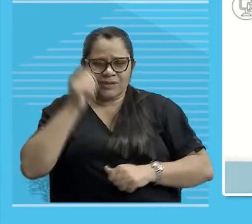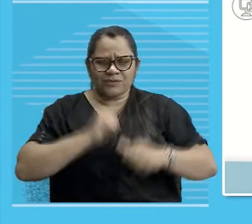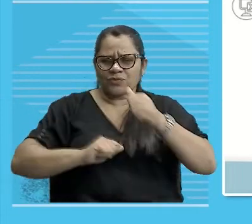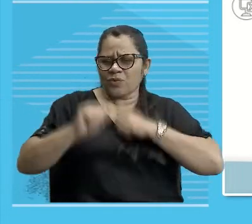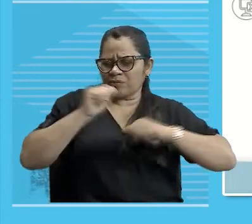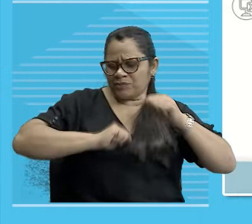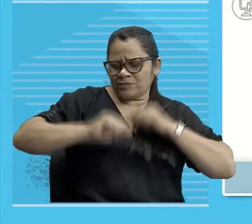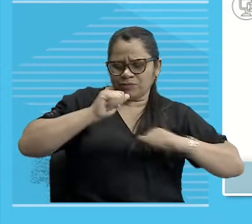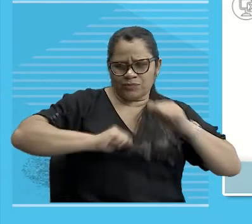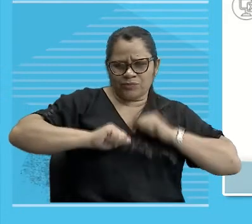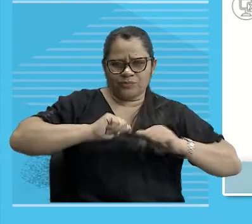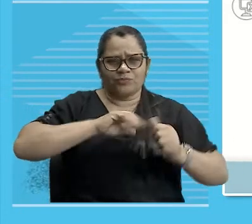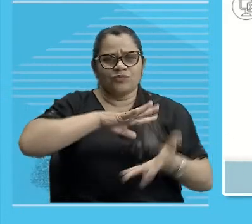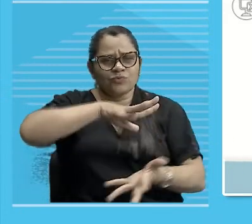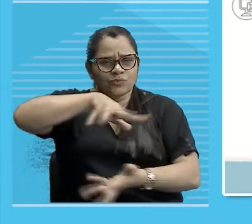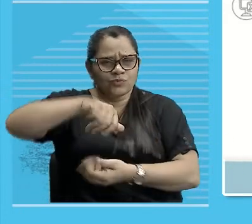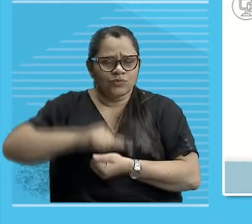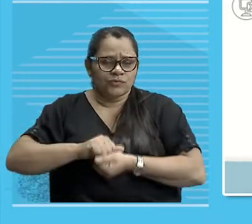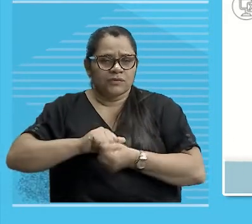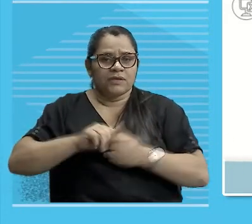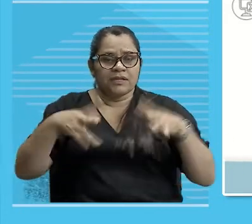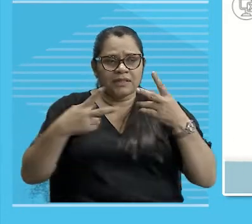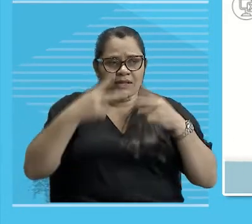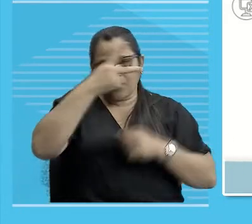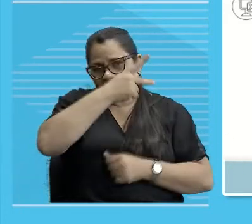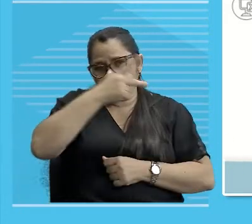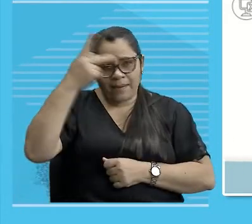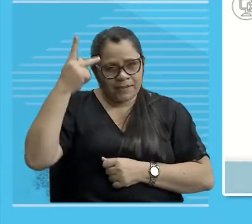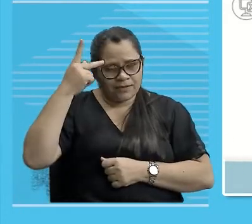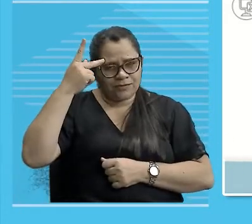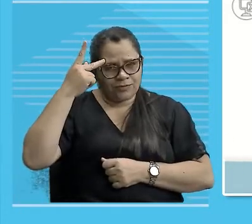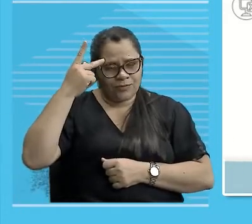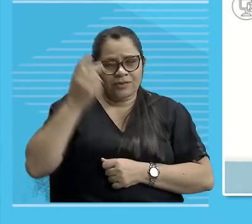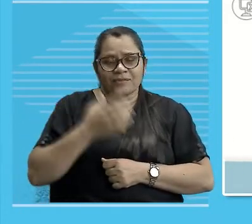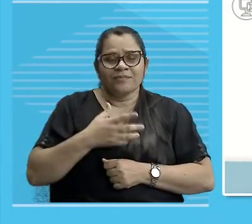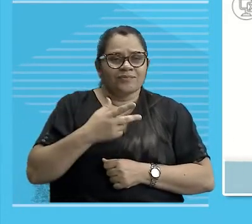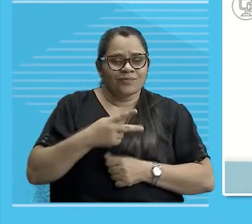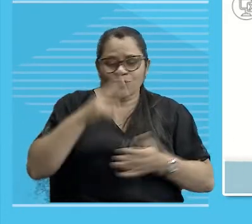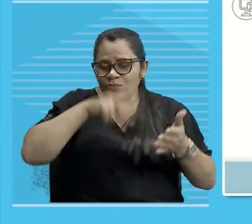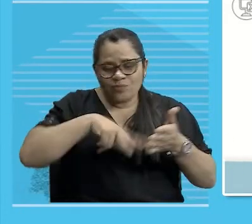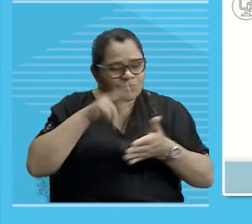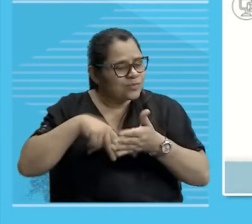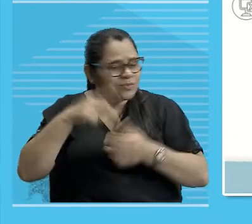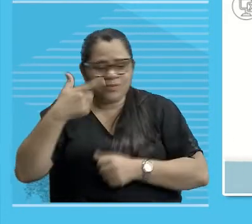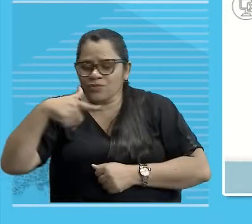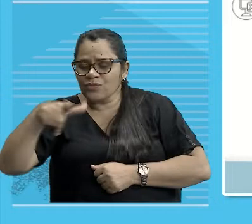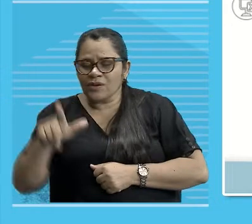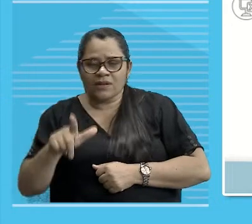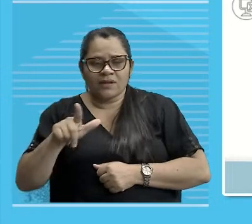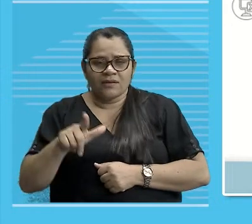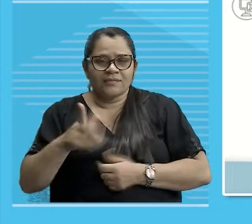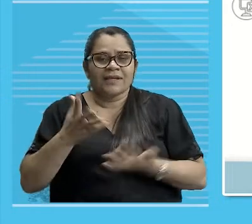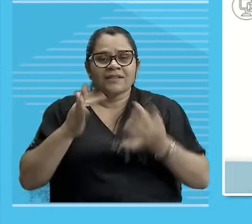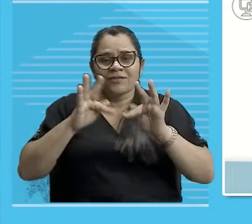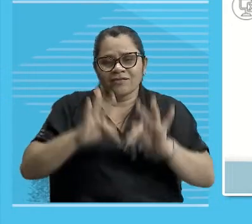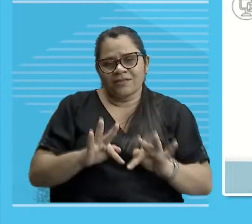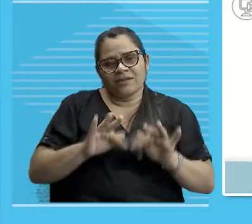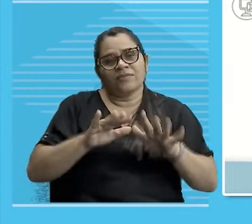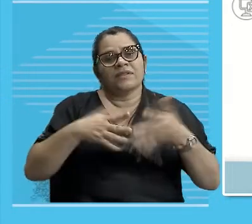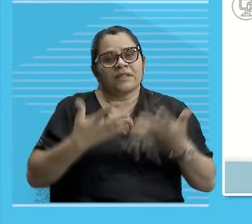com ansiedade no mundo. E o cara nem sequer conseguiu ler até o final. Cara, isso é sério